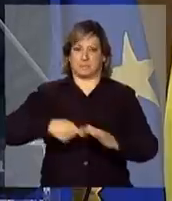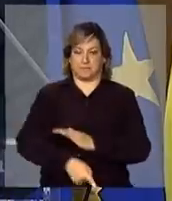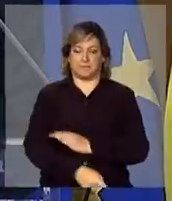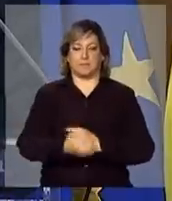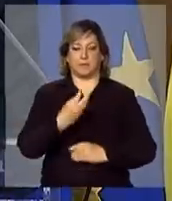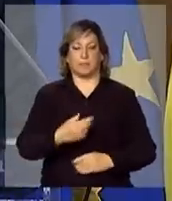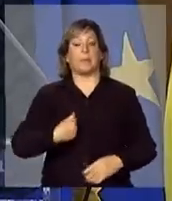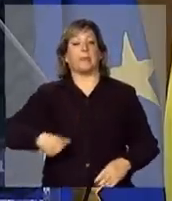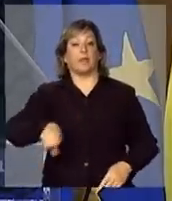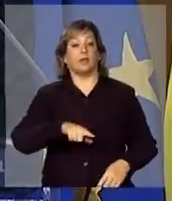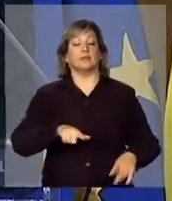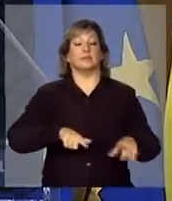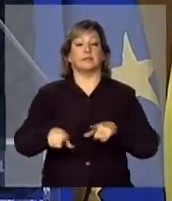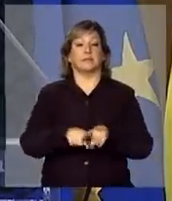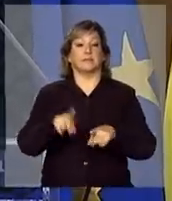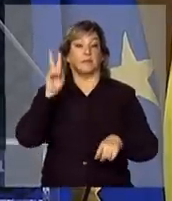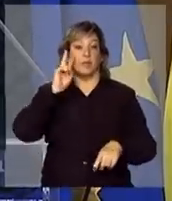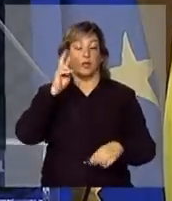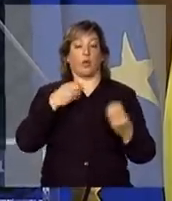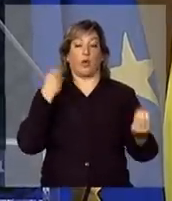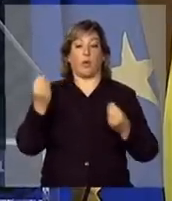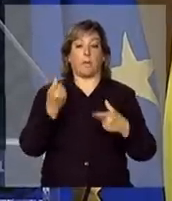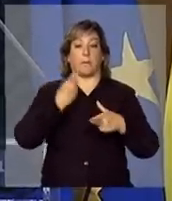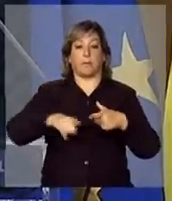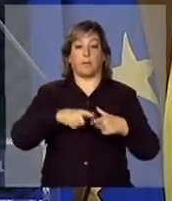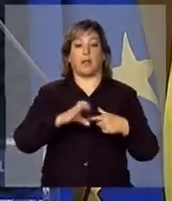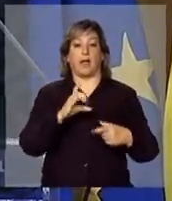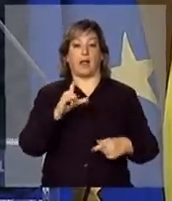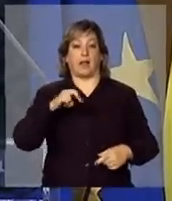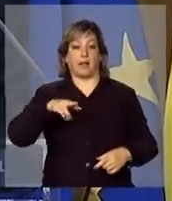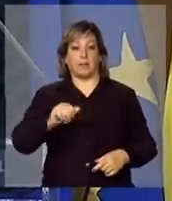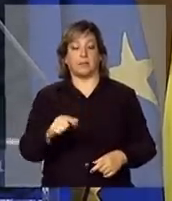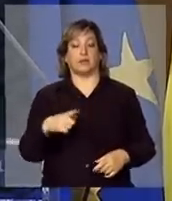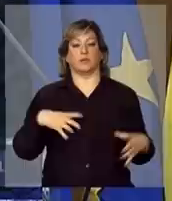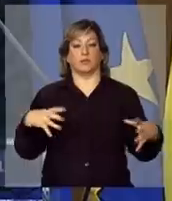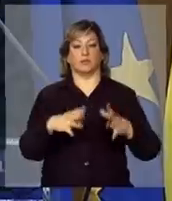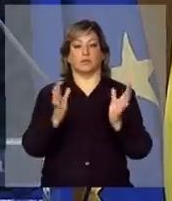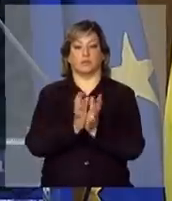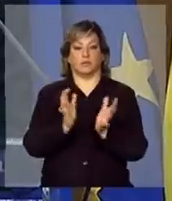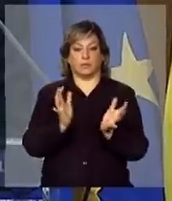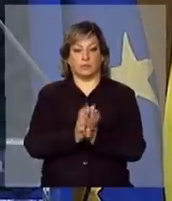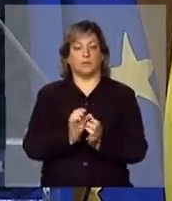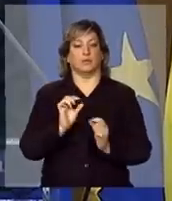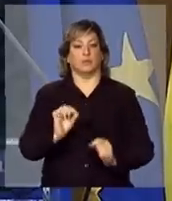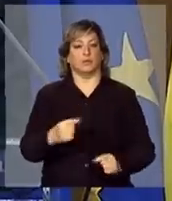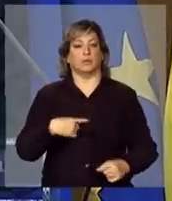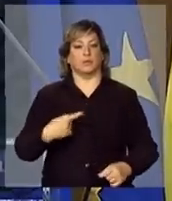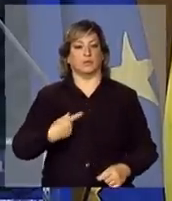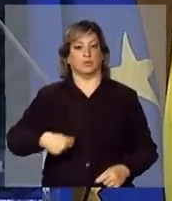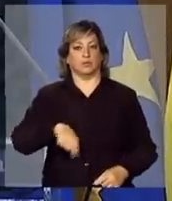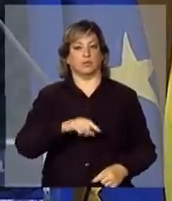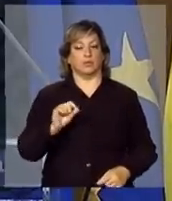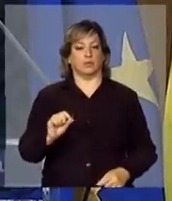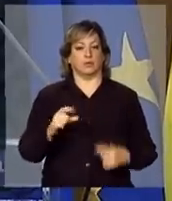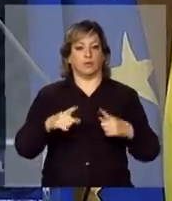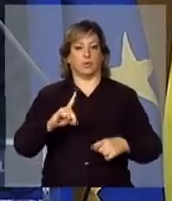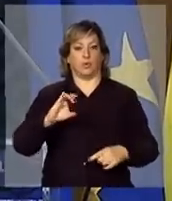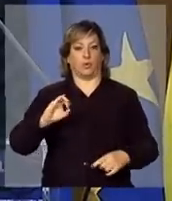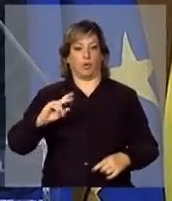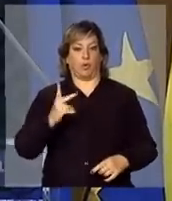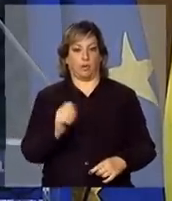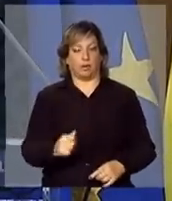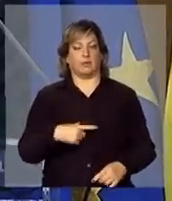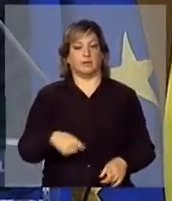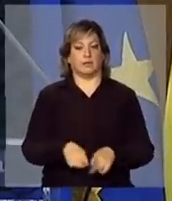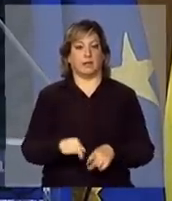mudança do clima tem sido crucial para os resultados positivos das negociações multilaterais em Durban, na África do Sul, e em Doha. A União